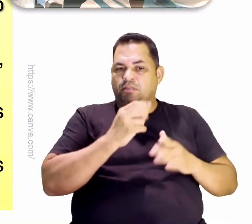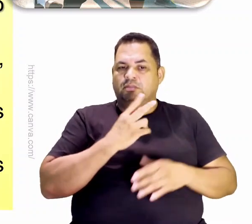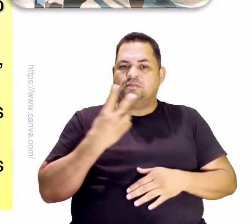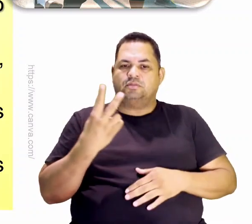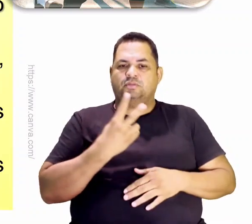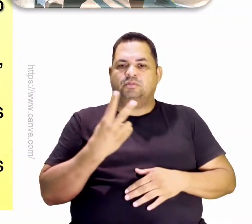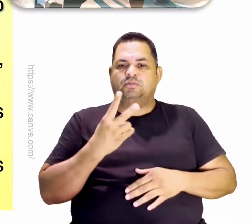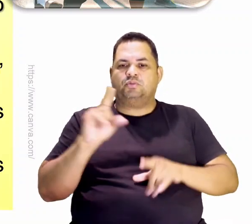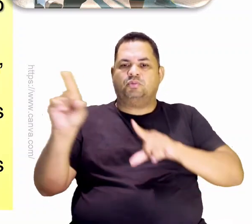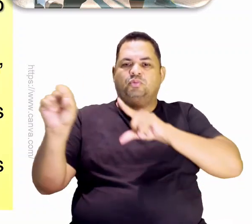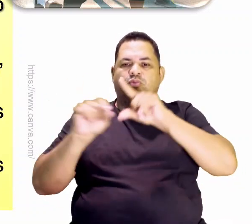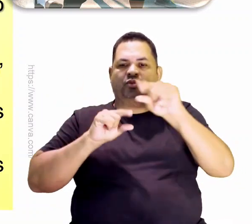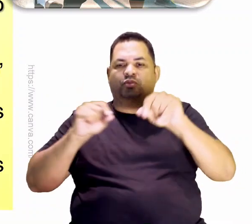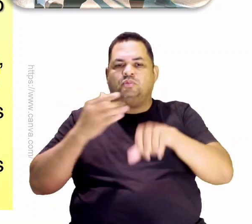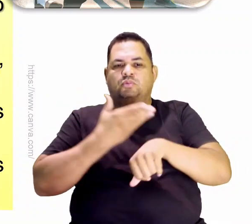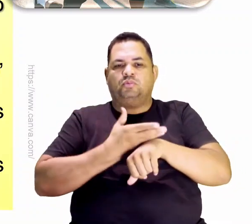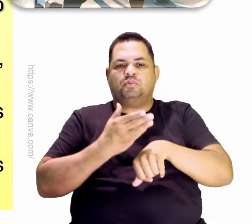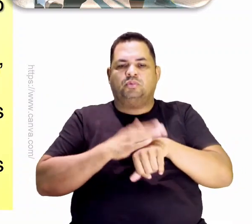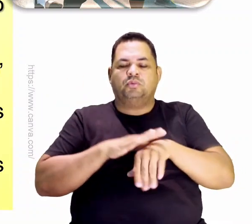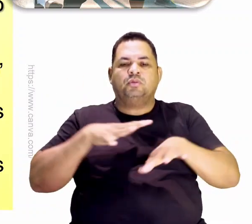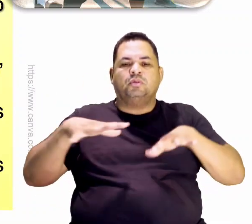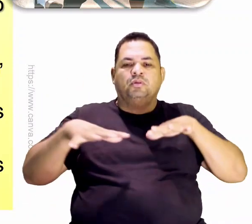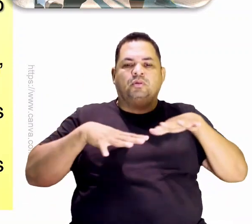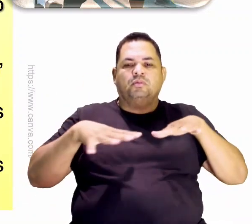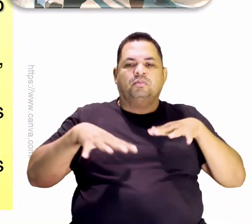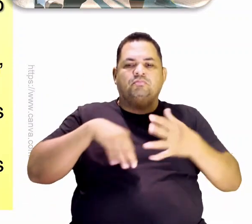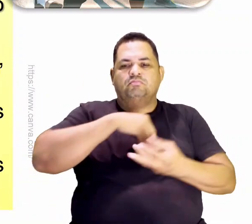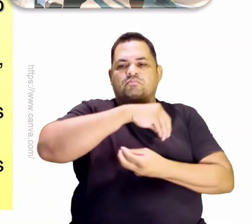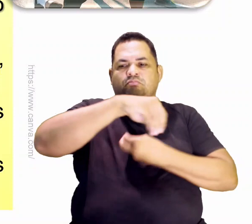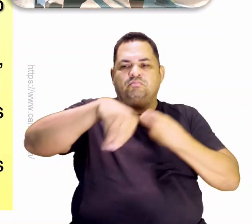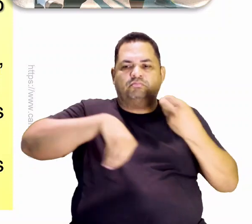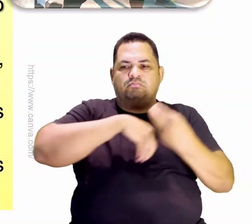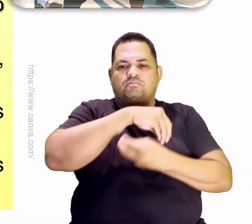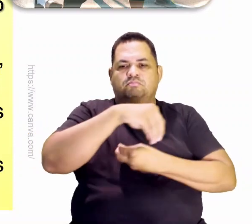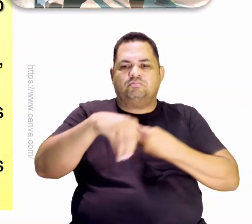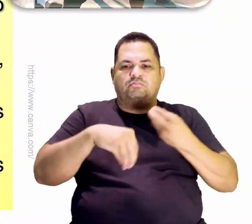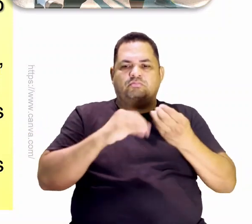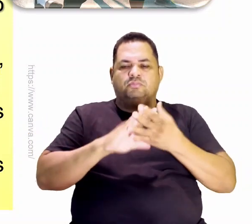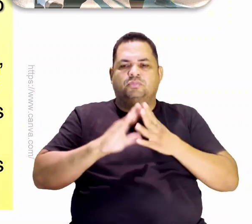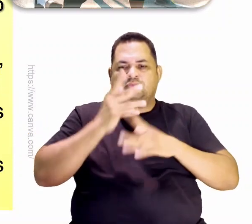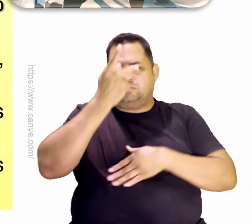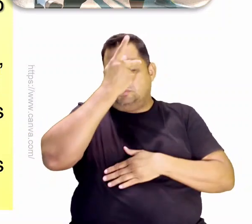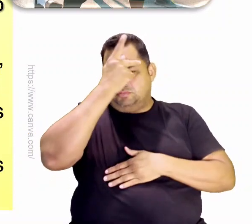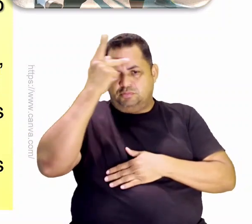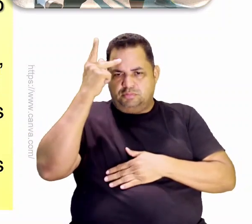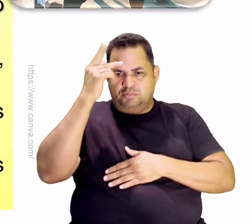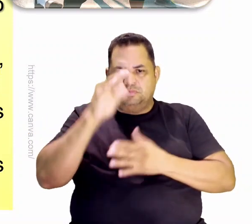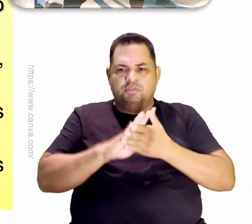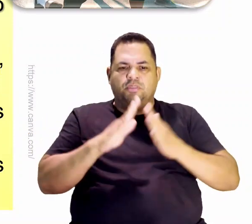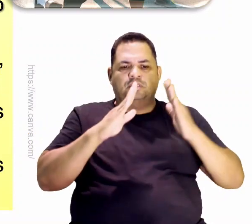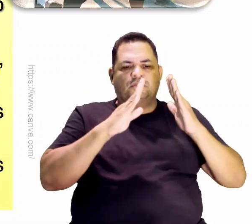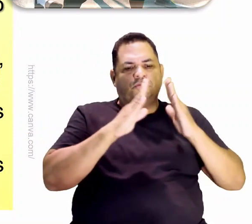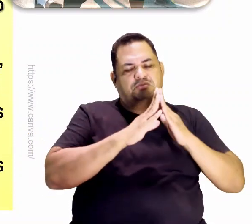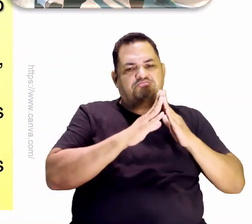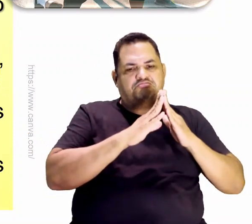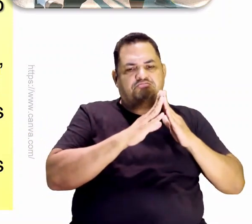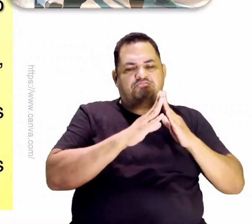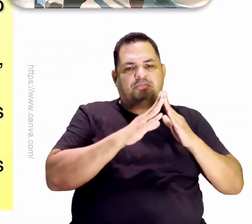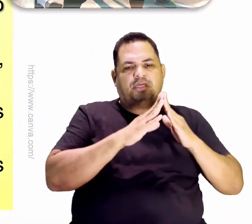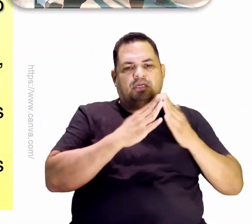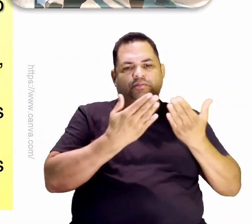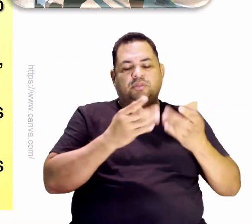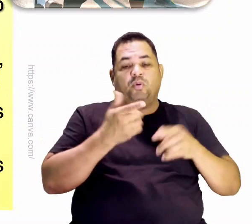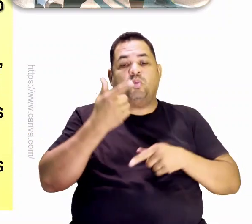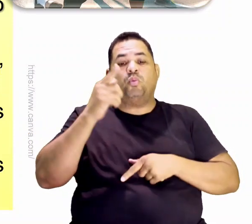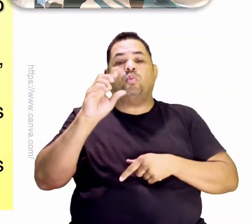que vocês escolham atividades que mobilizem, que envolvam a todos, seja na escola ou seja também em casa,